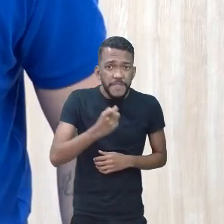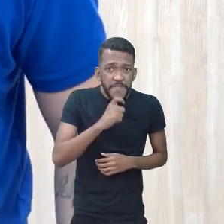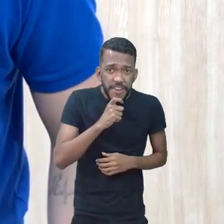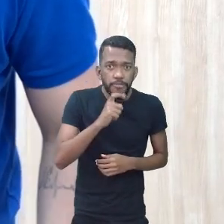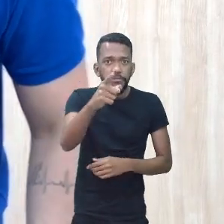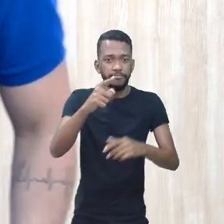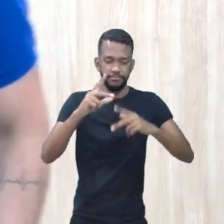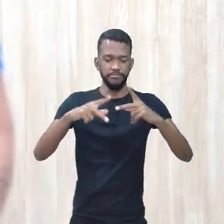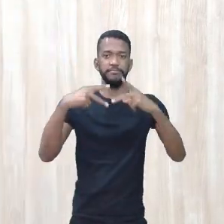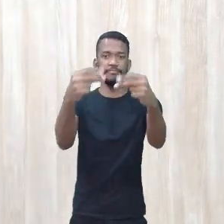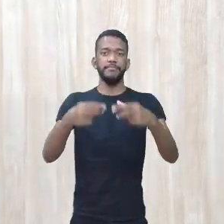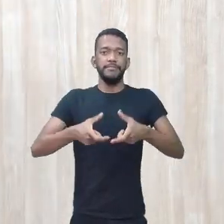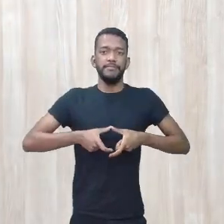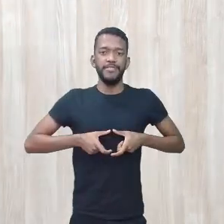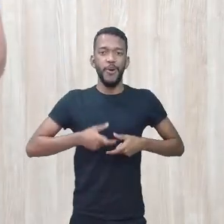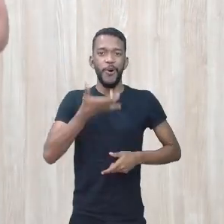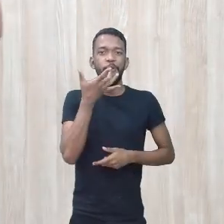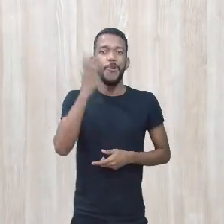de ouro, vice.